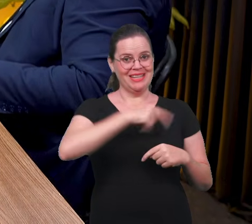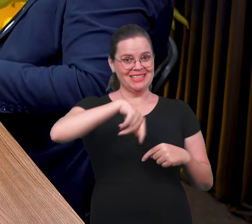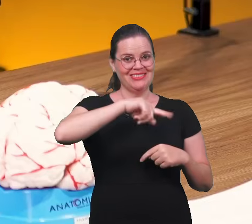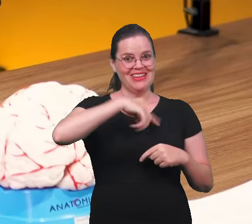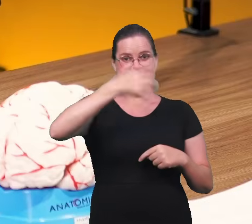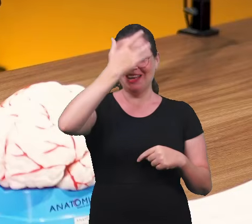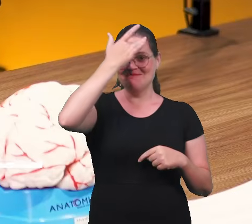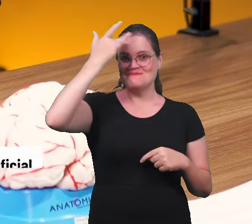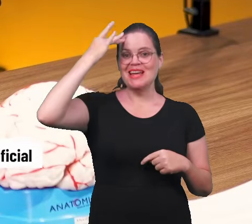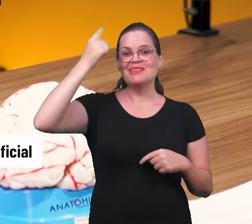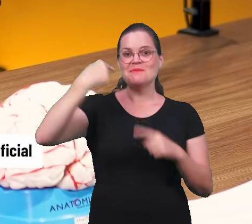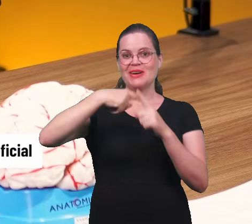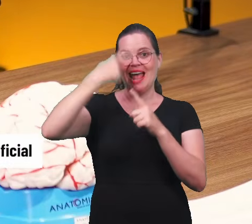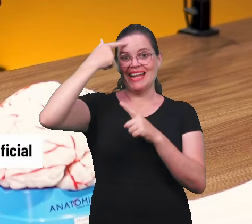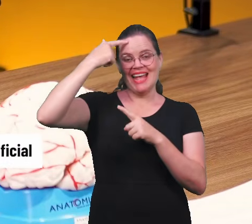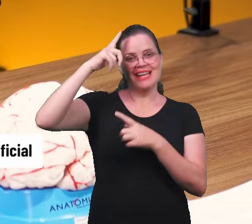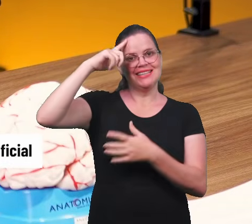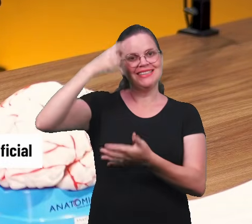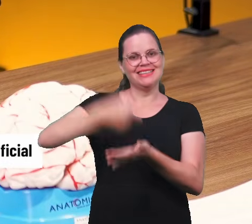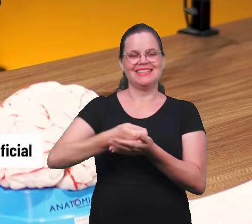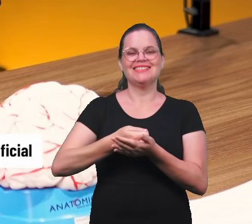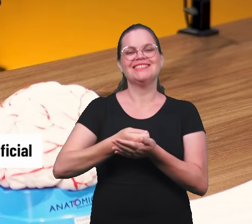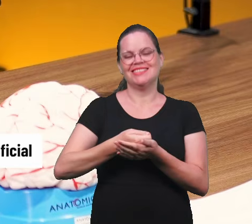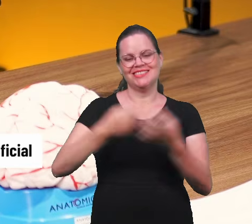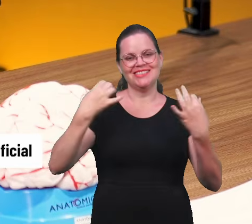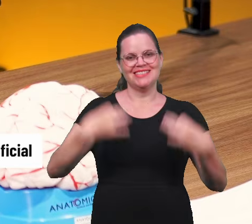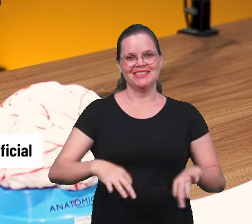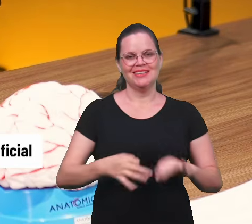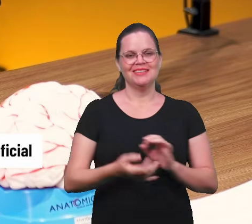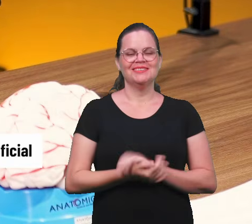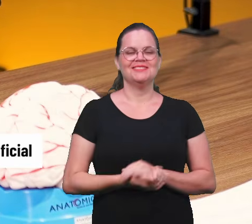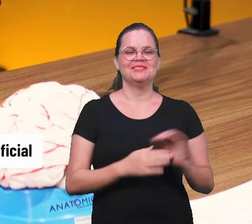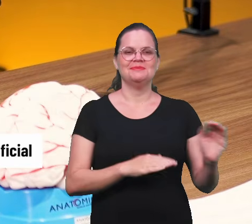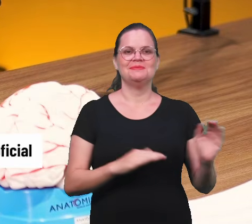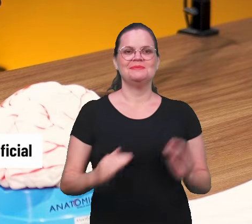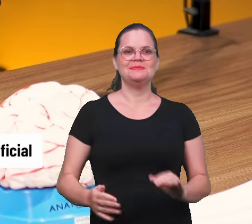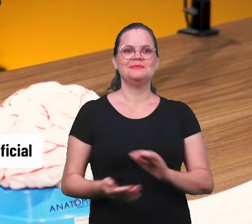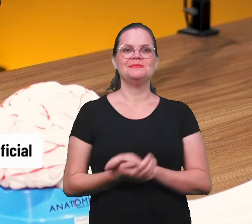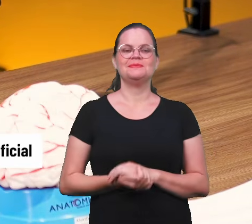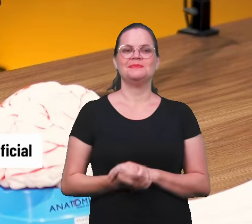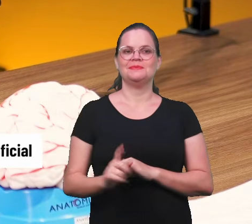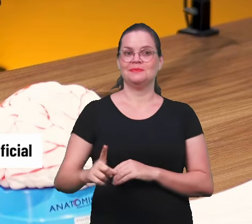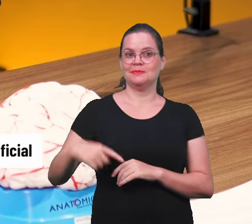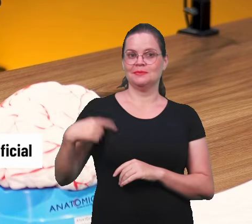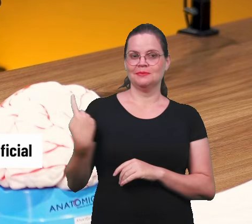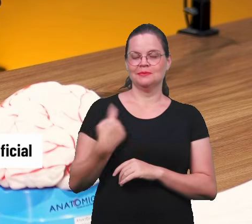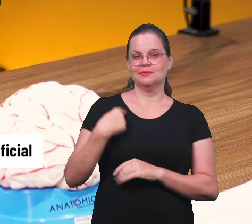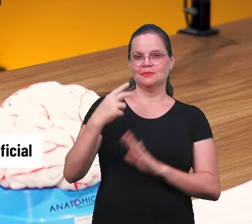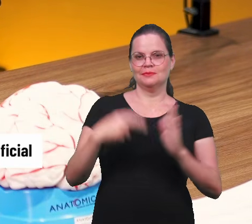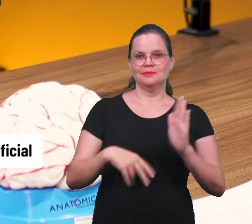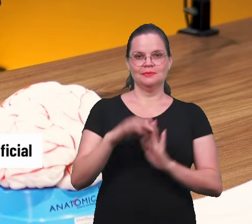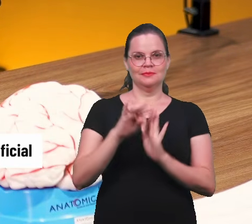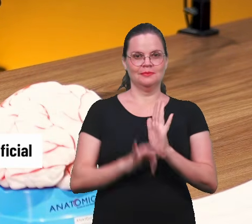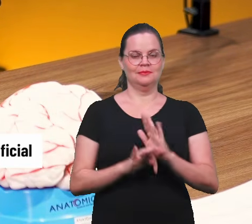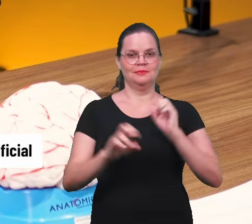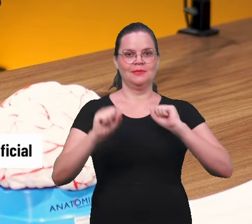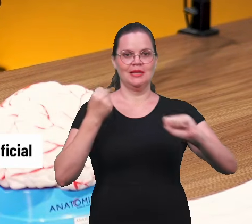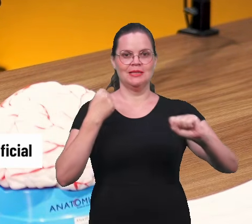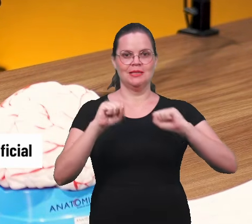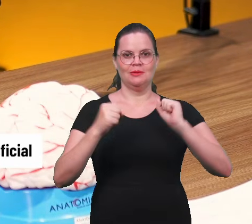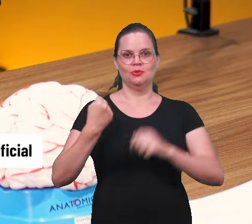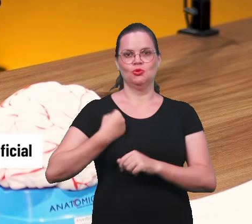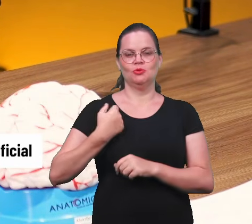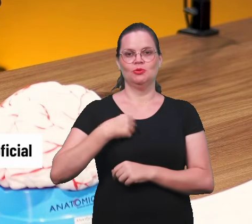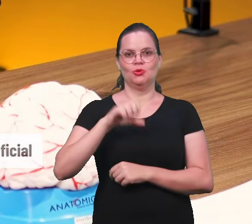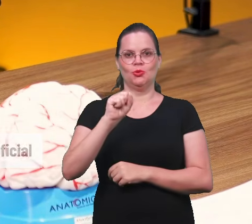fonte de toda decisão do homem, né? O texto bíblico que nós vamos ler está no Salmo